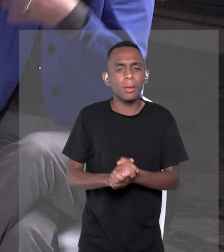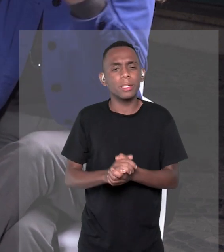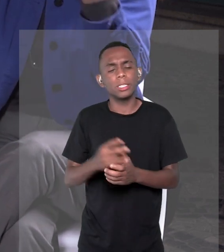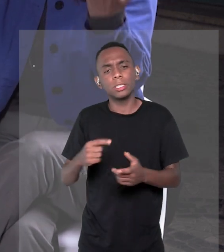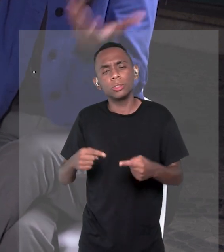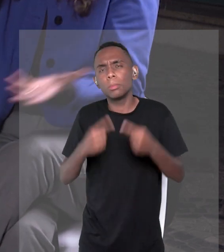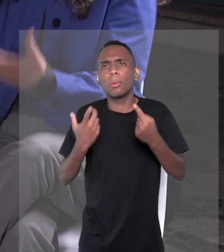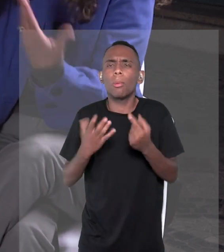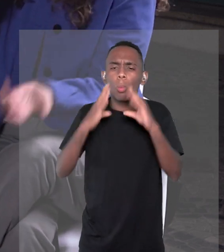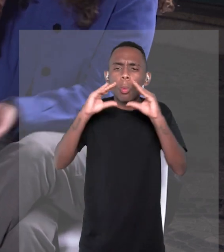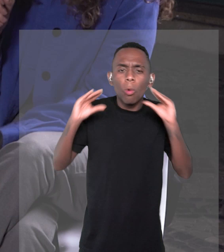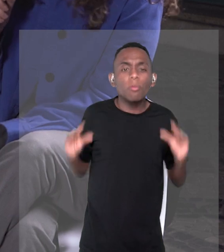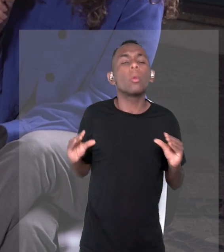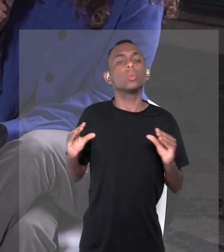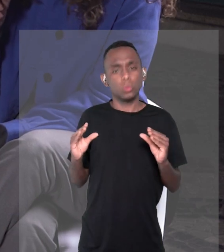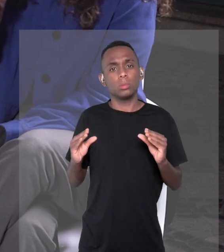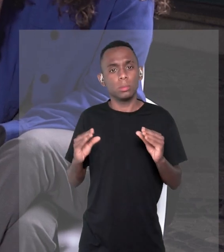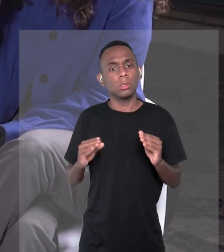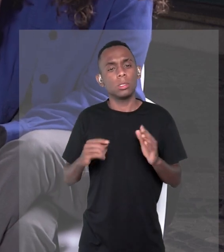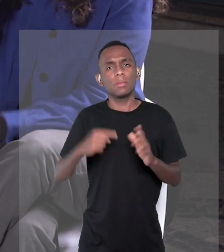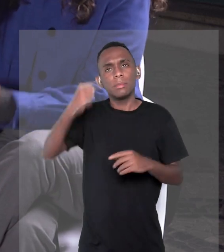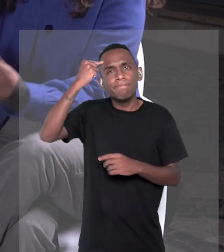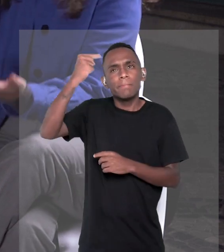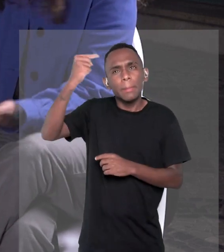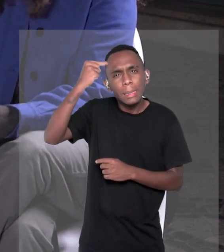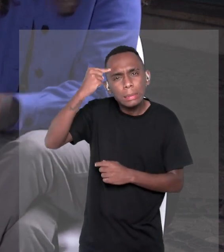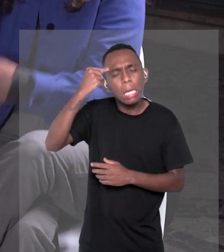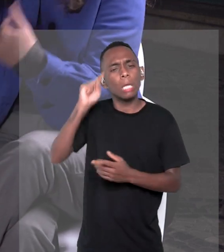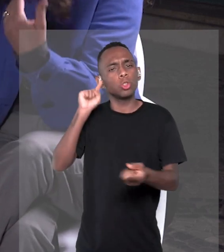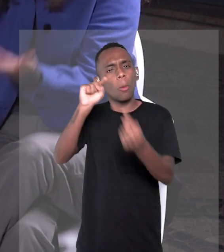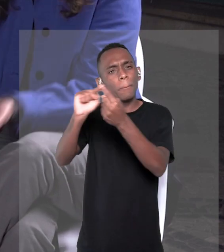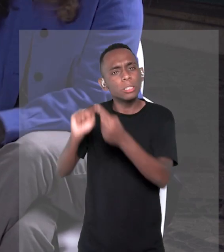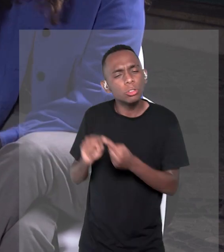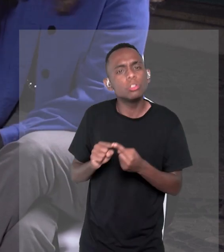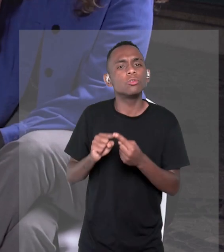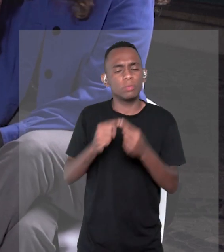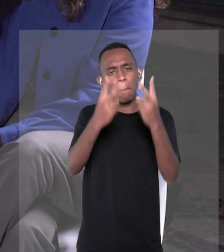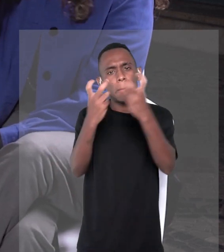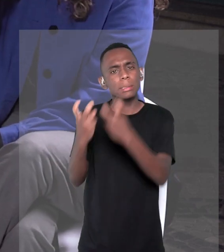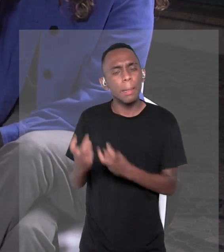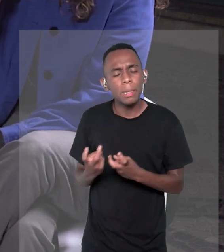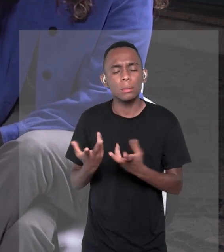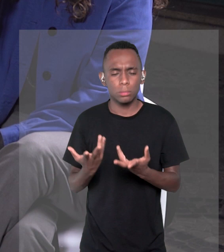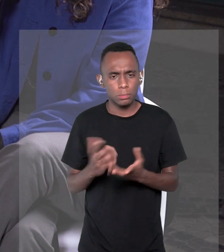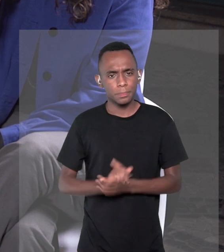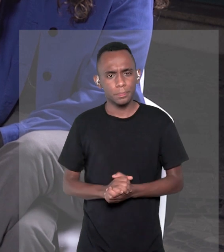trouxe um frescor, né, para o que você vem pensando, para o que você vem vendo,